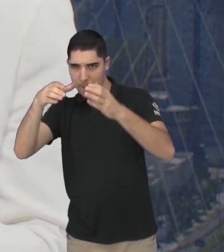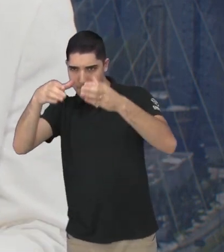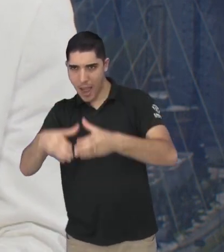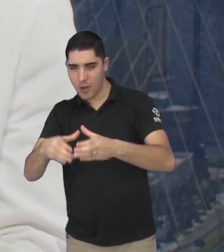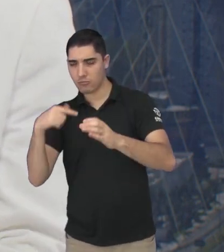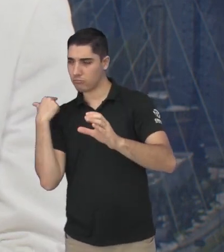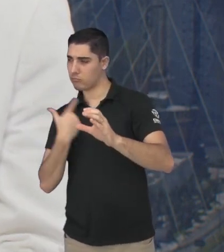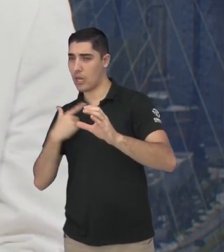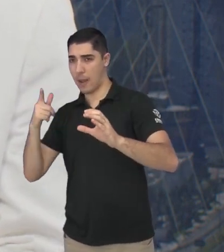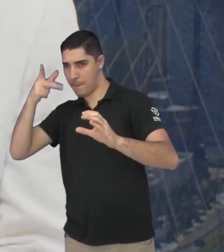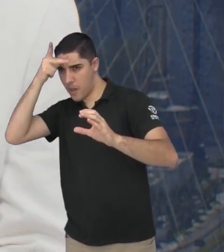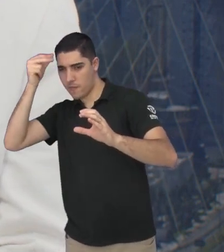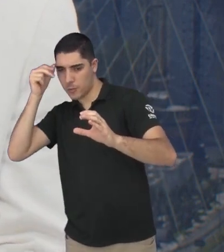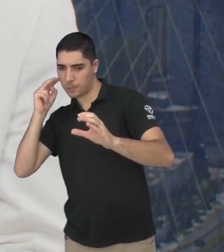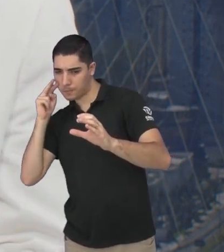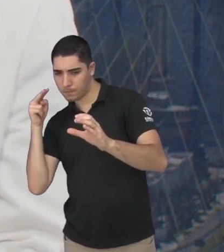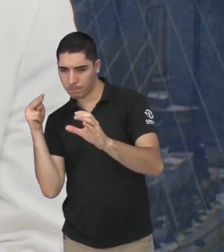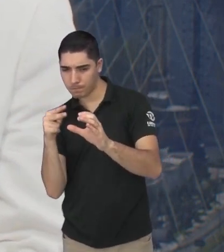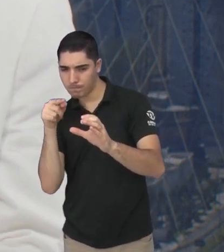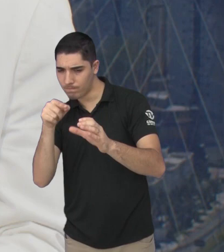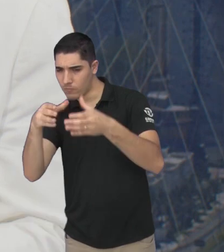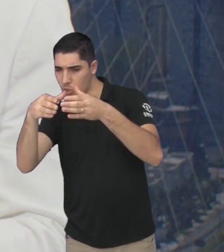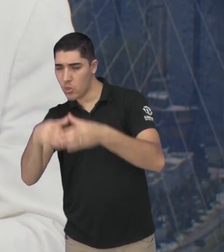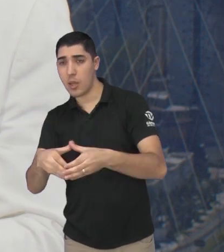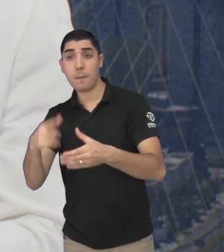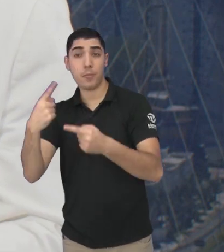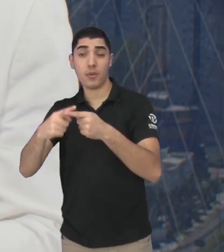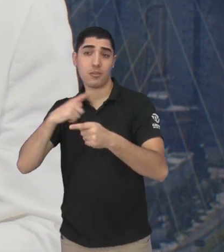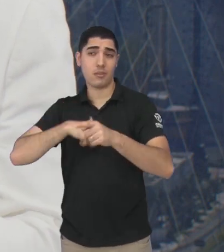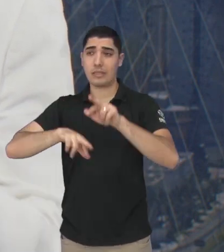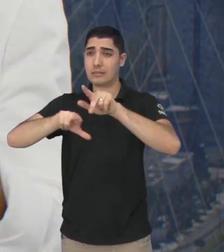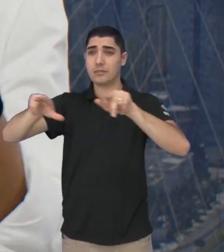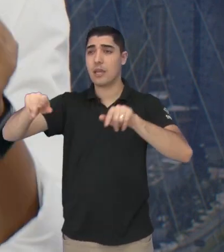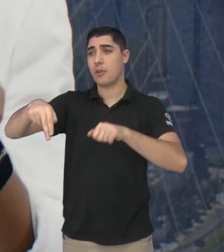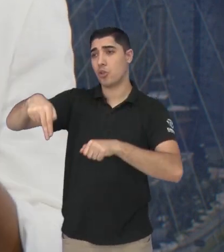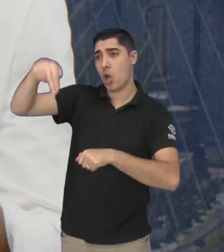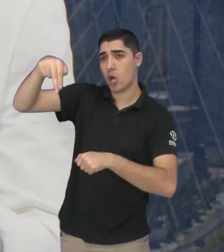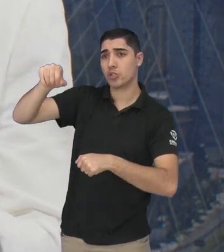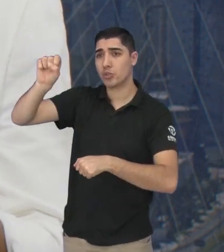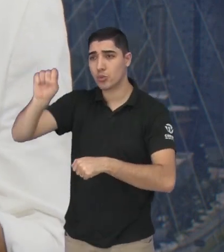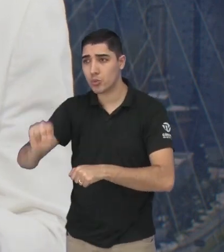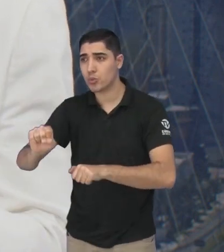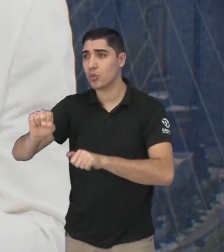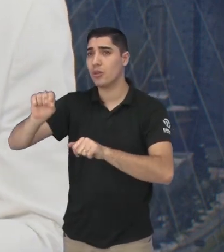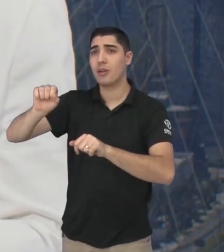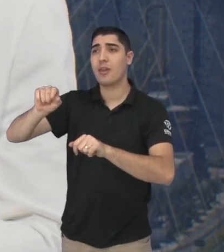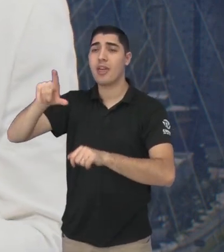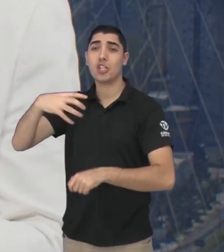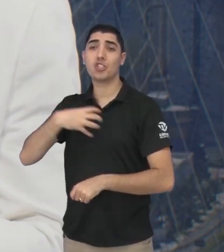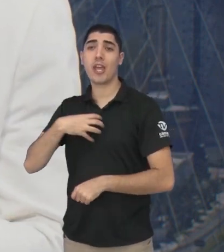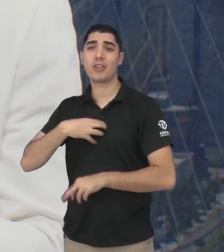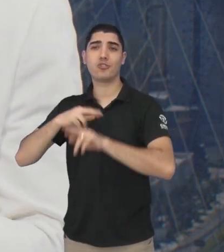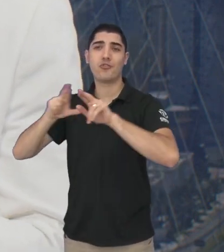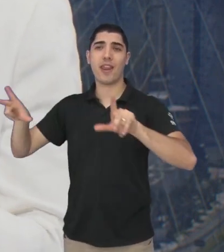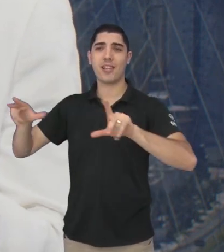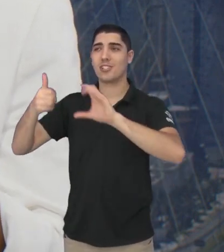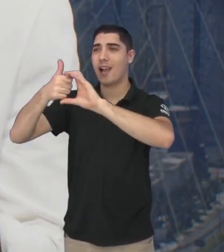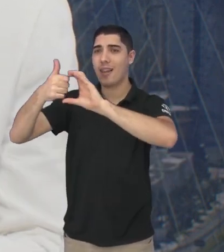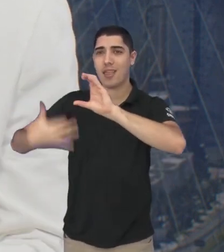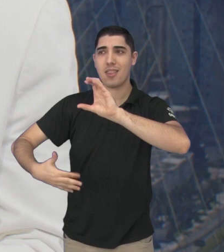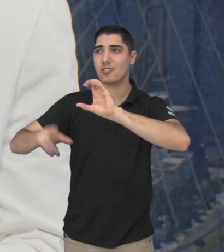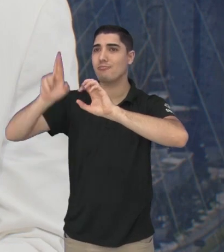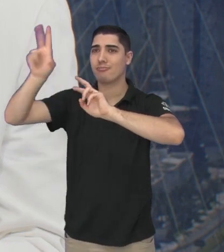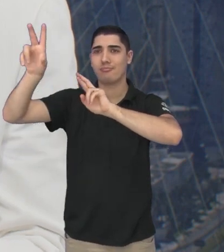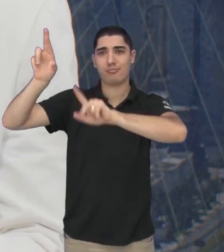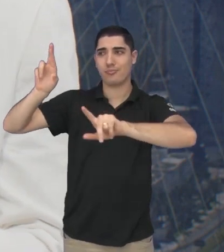que nossos eixos são bem distintos, né? Região norte e sul, cada um tem uma característica. Então, o Coalizão ele